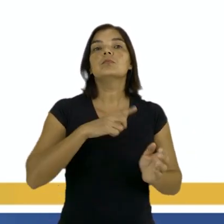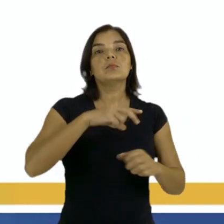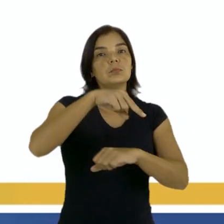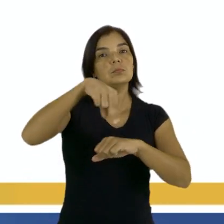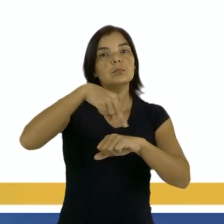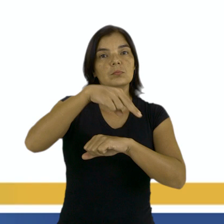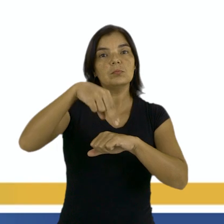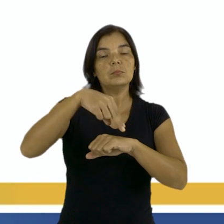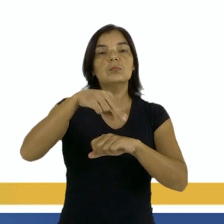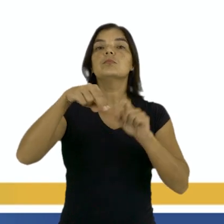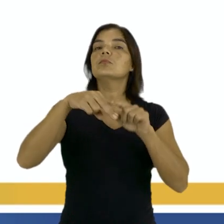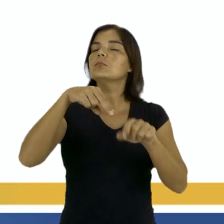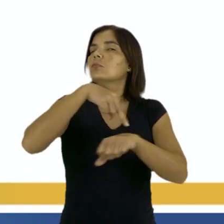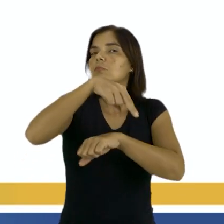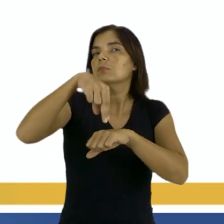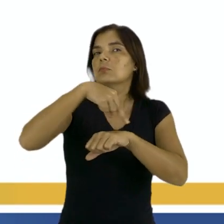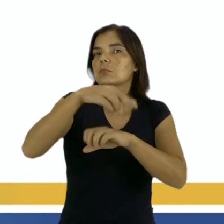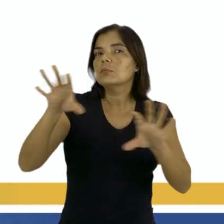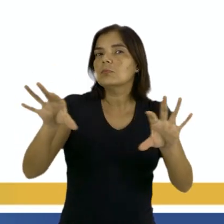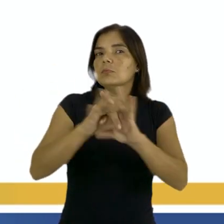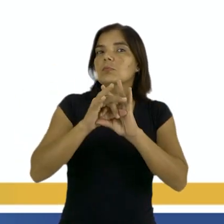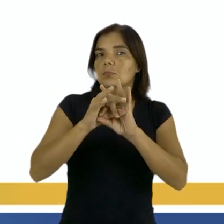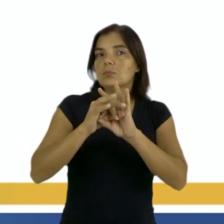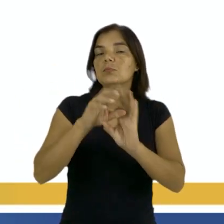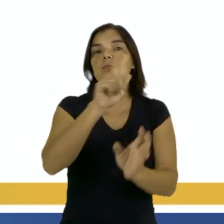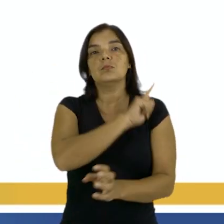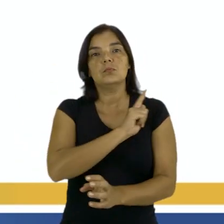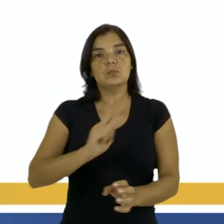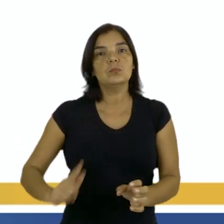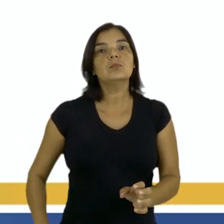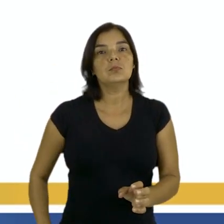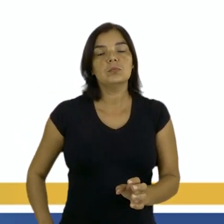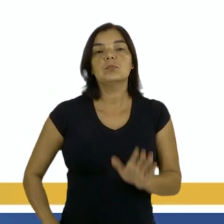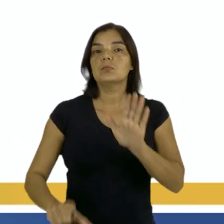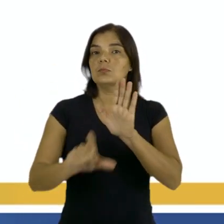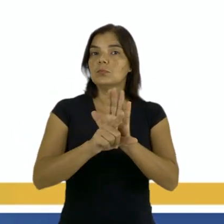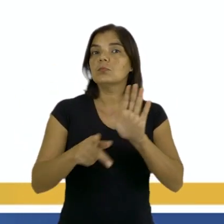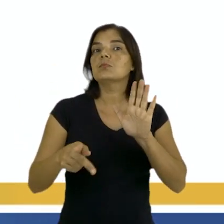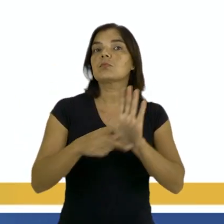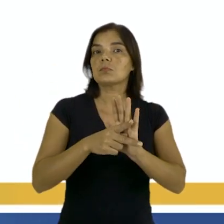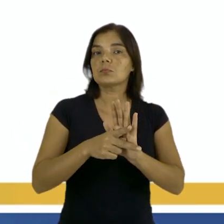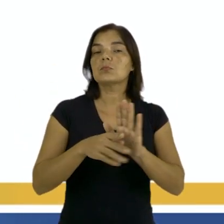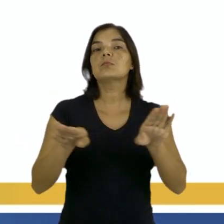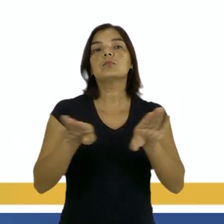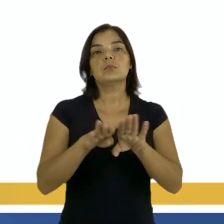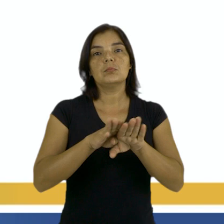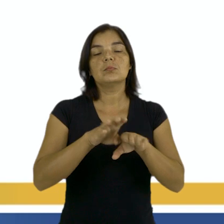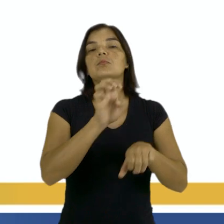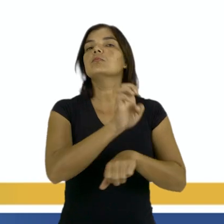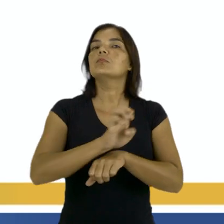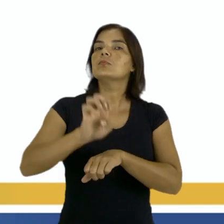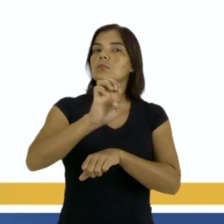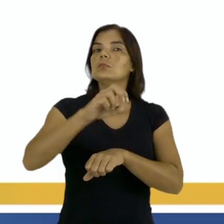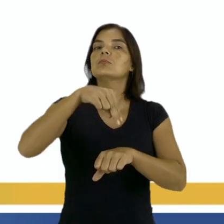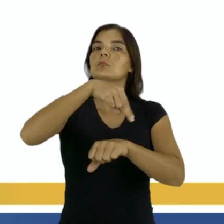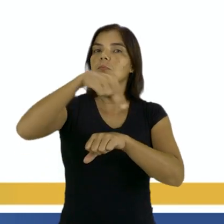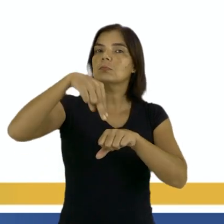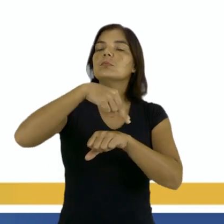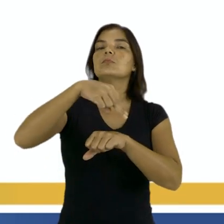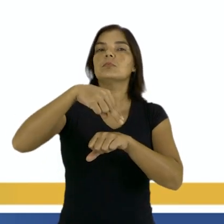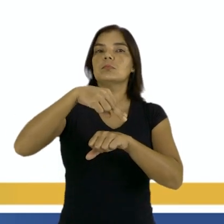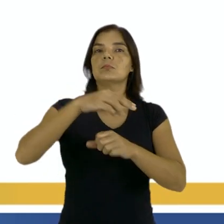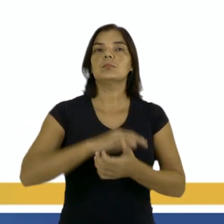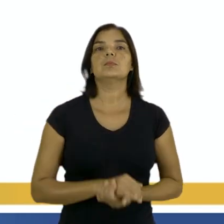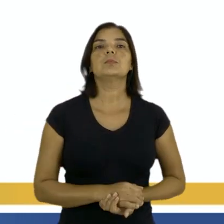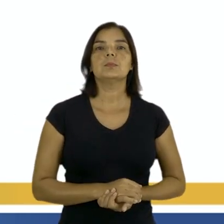nação. Essa nação, unida a um governo, com as suas leis próprias, constitui o Estado-nação, que é o país mais